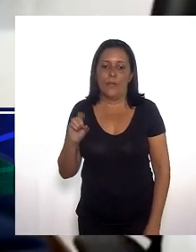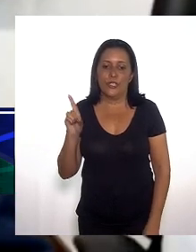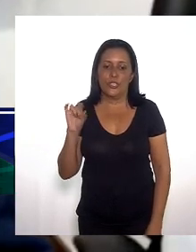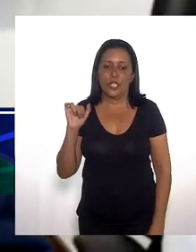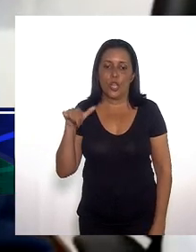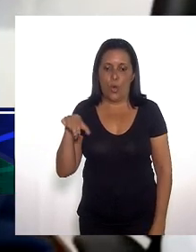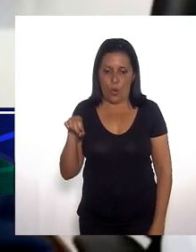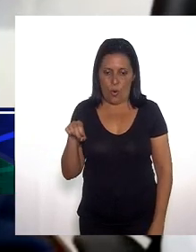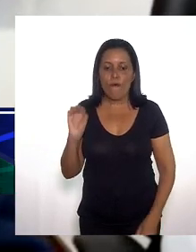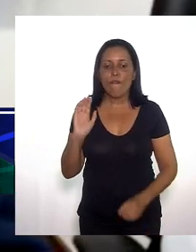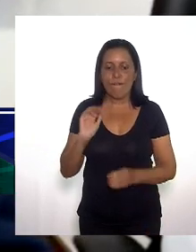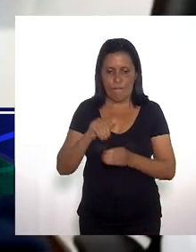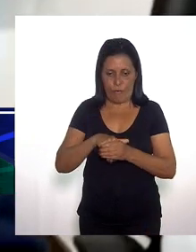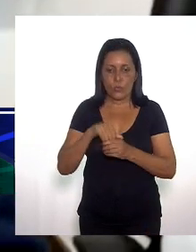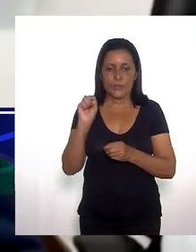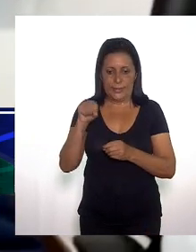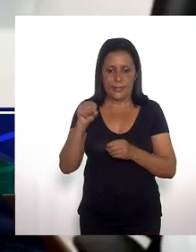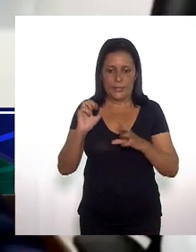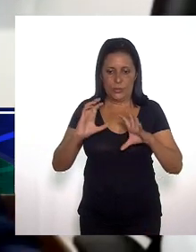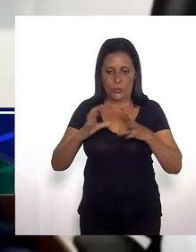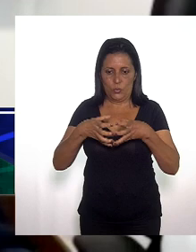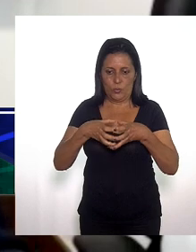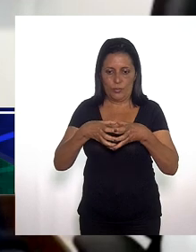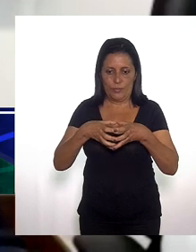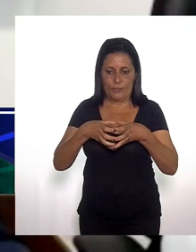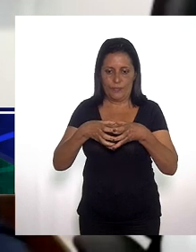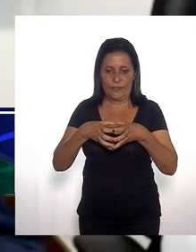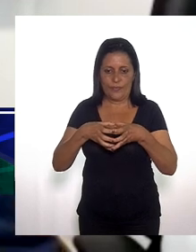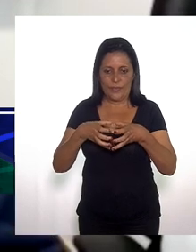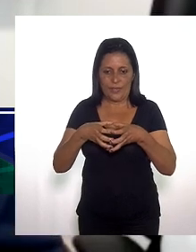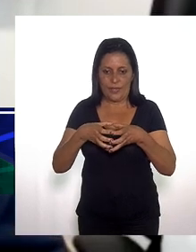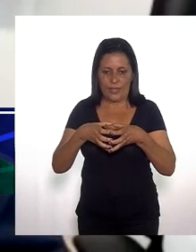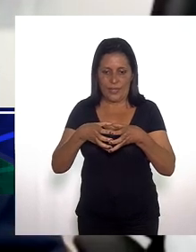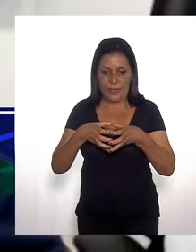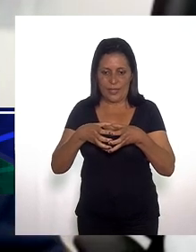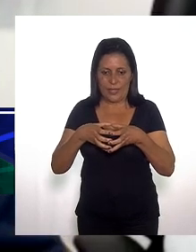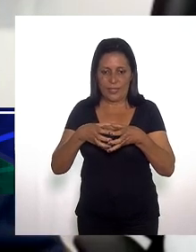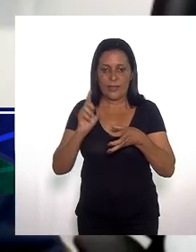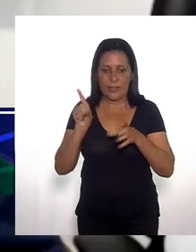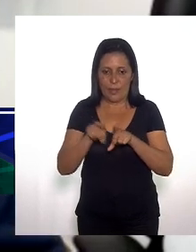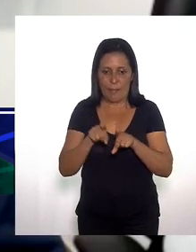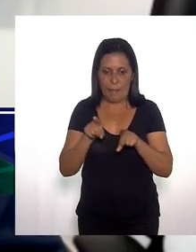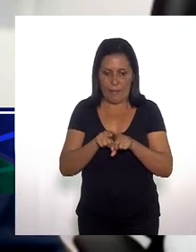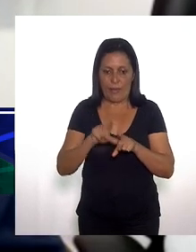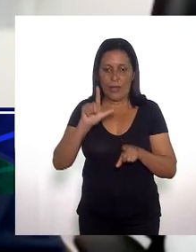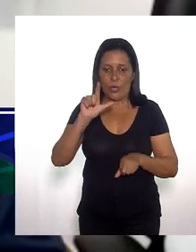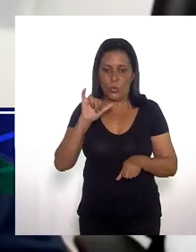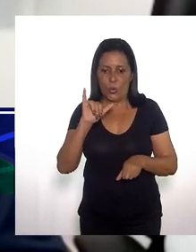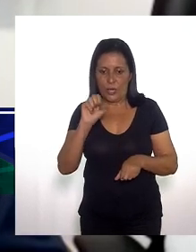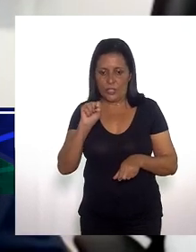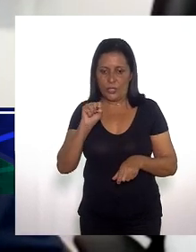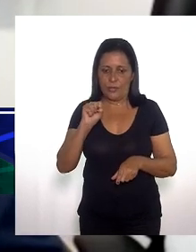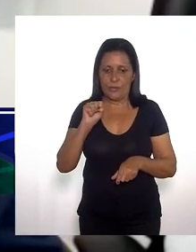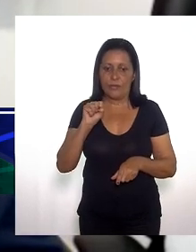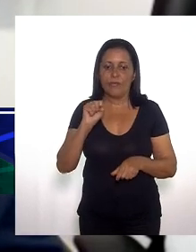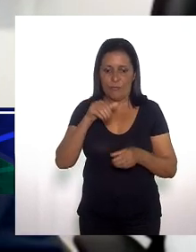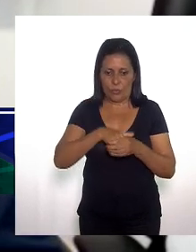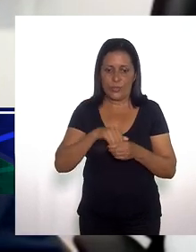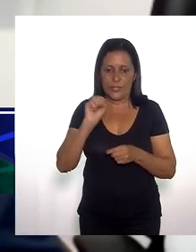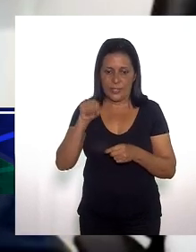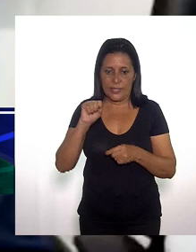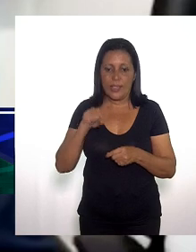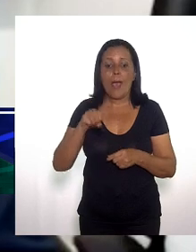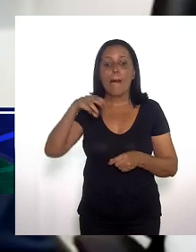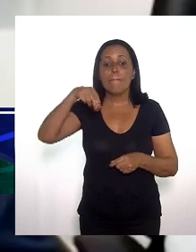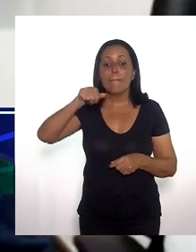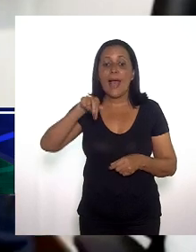Deputado Marcelo Dino votou sim no grupo. Estou sendo avisado aqui que o Luiz Martins votou sim no grupo. Deputado Márcio